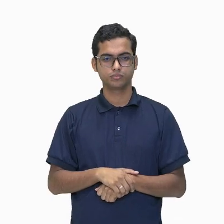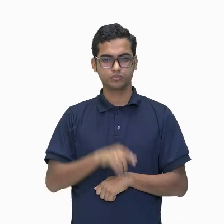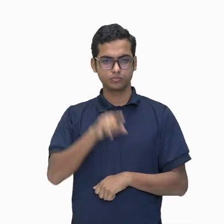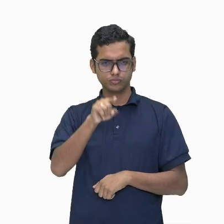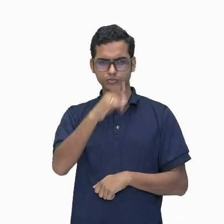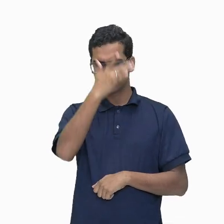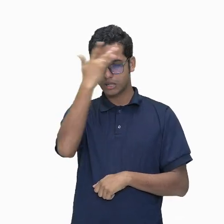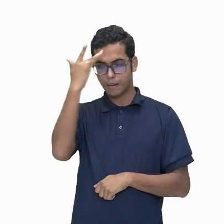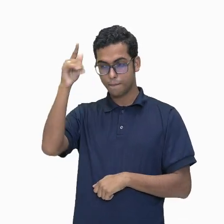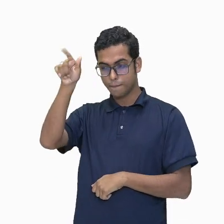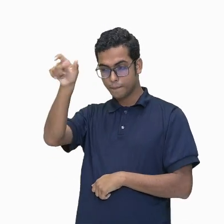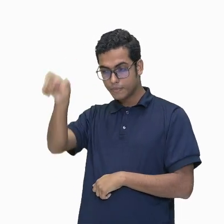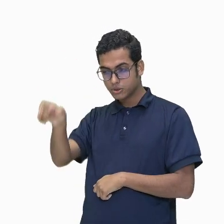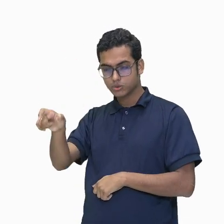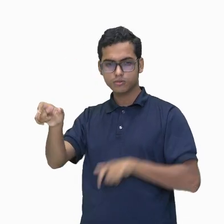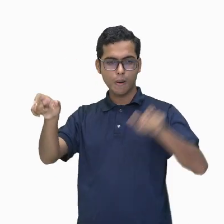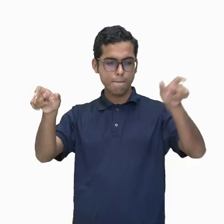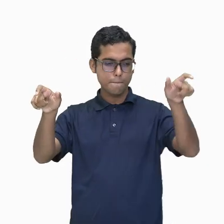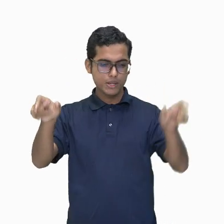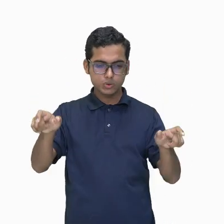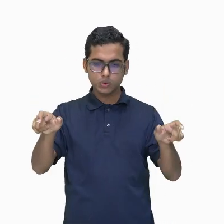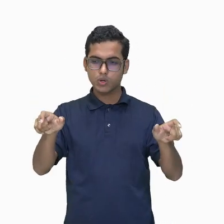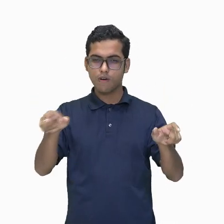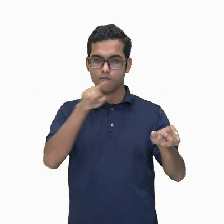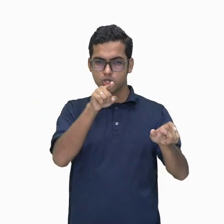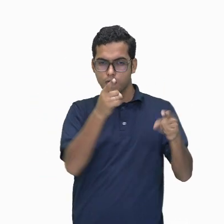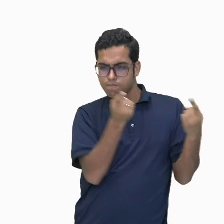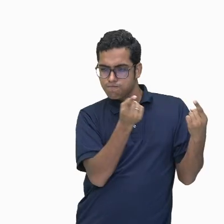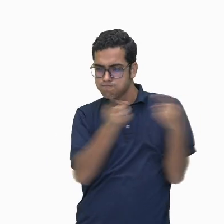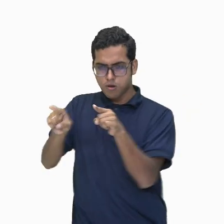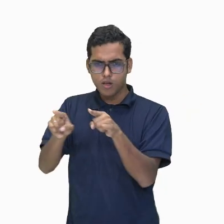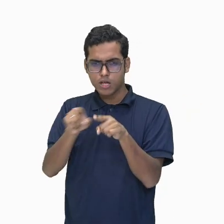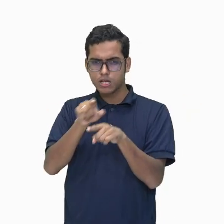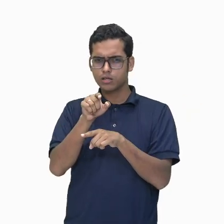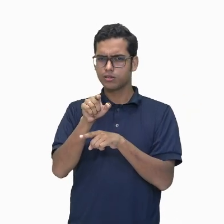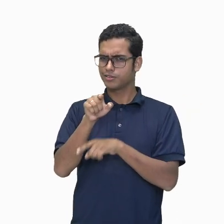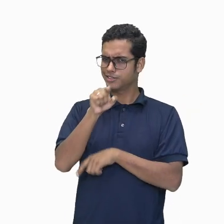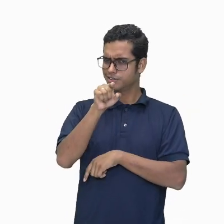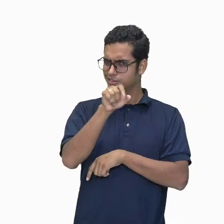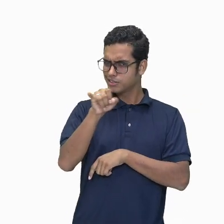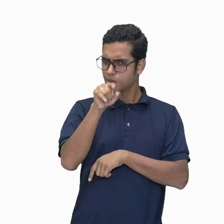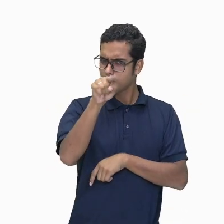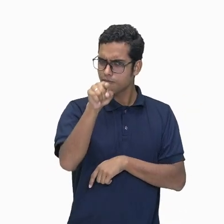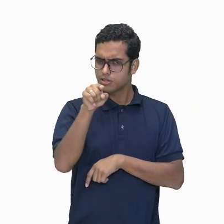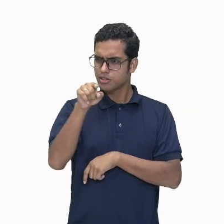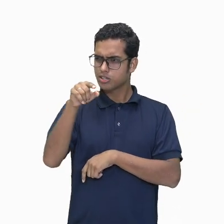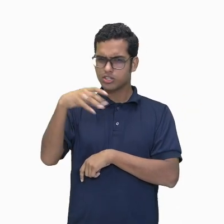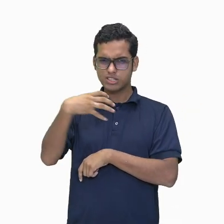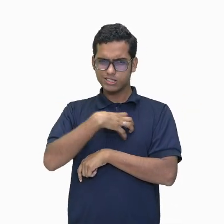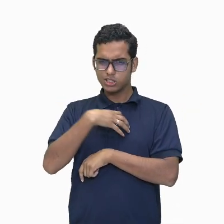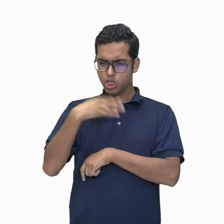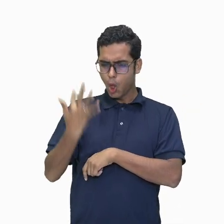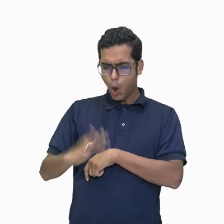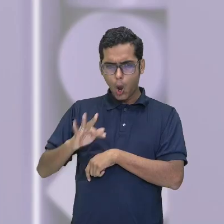doloroso. É muito parecido com o hinduísmo, né? Então, se é doloroso para você, então não faça para o outro.